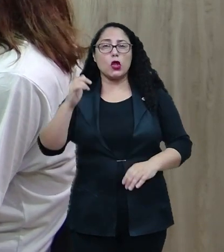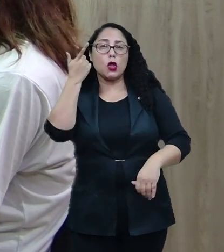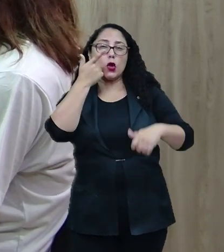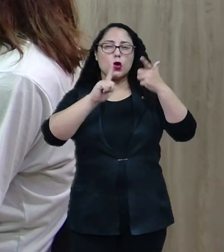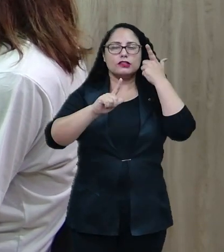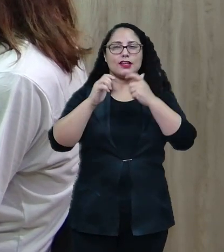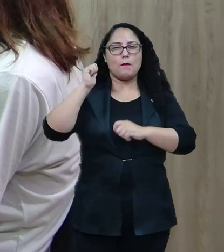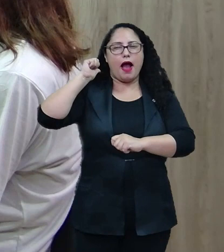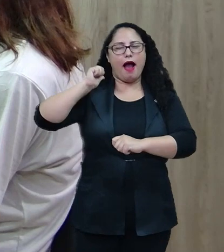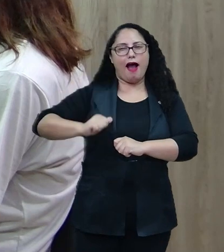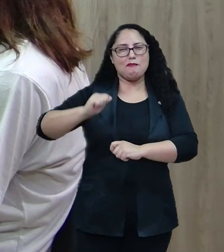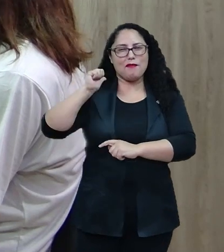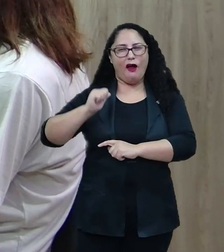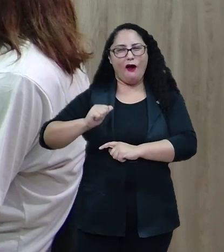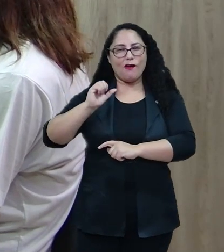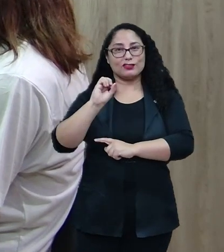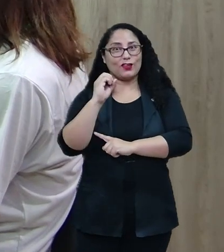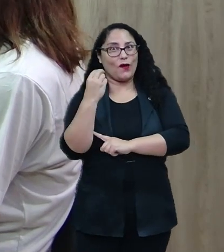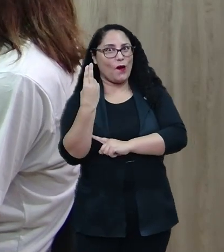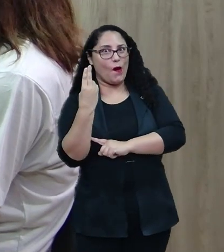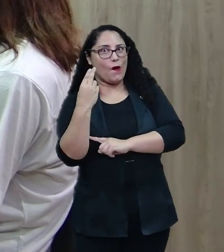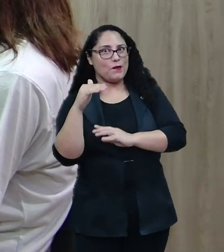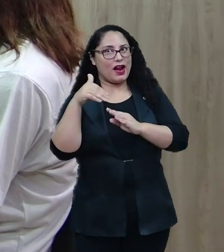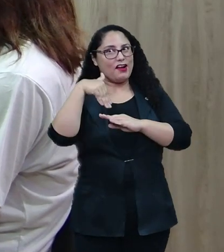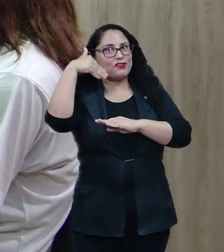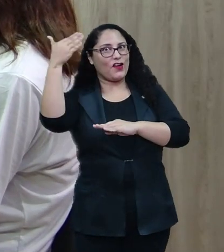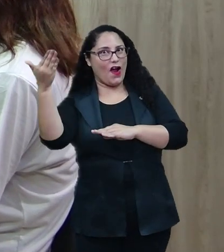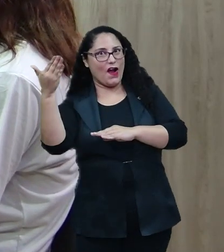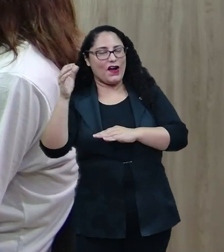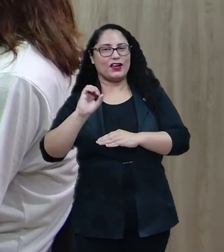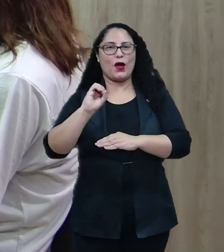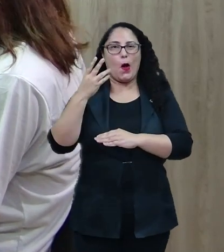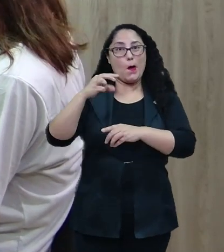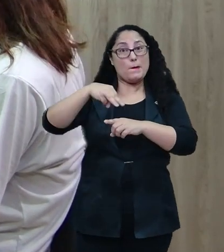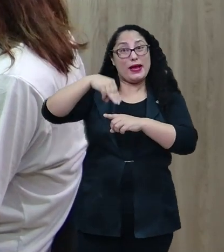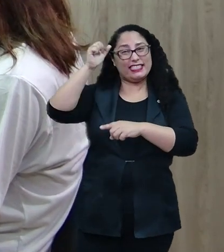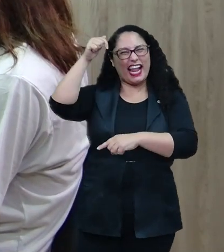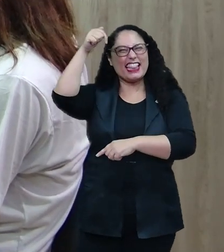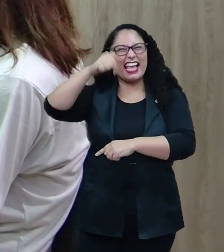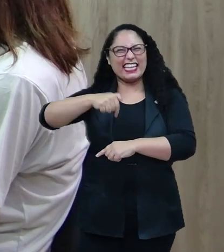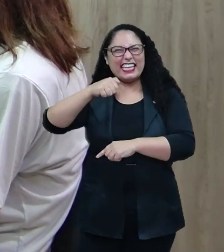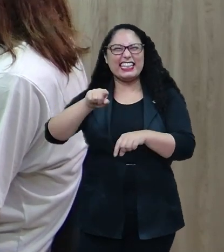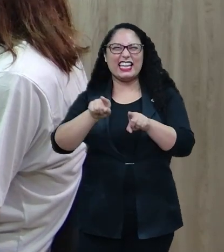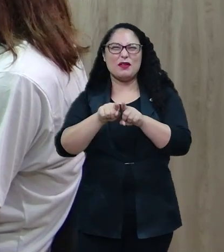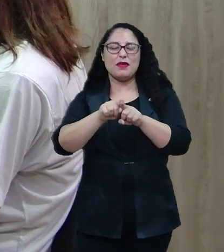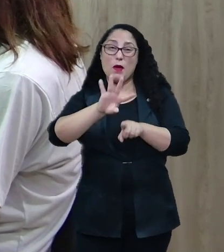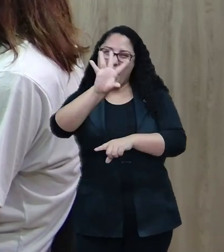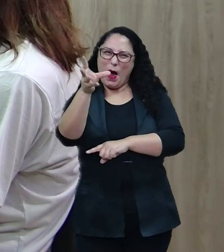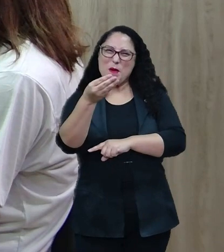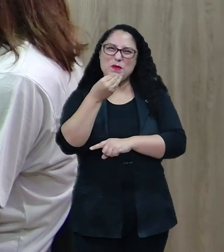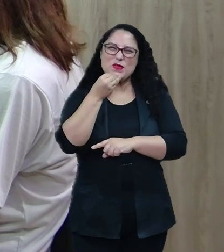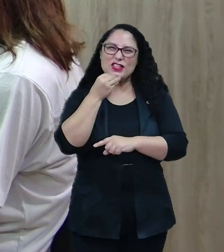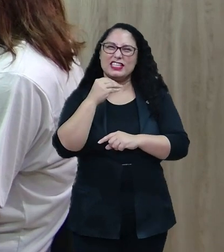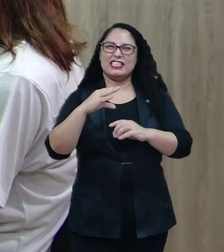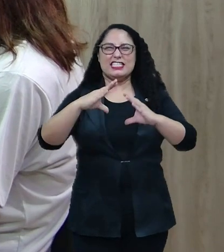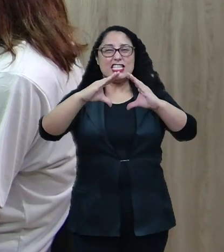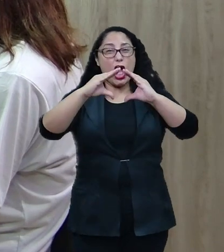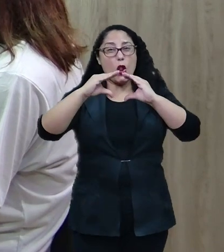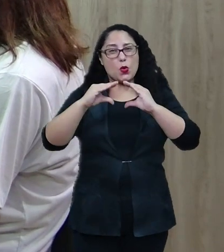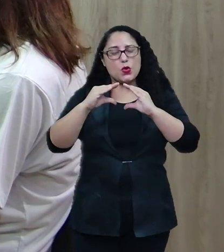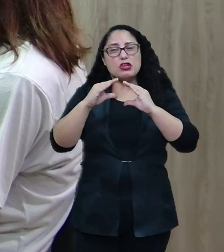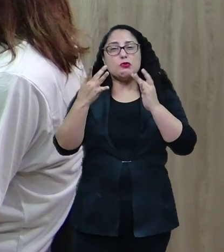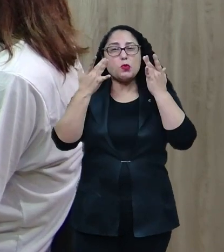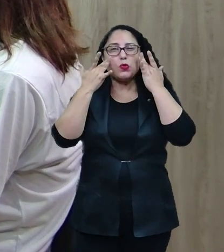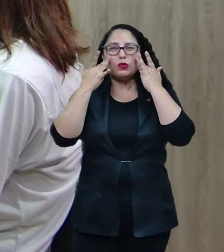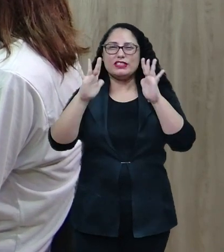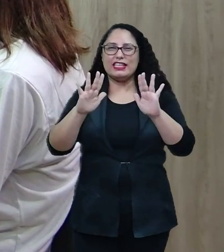uma bolsa, né, ou lá para fora, ou algum mestrado aqui mesmo, com alguma oportunidade de sanduíche, não sei.